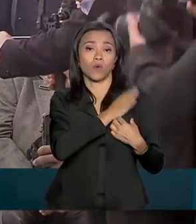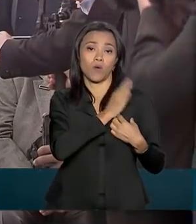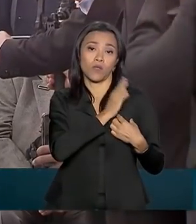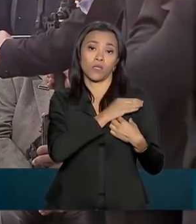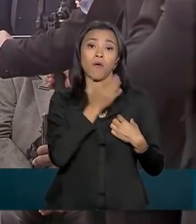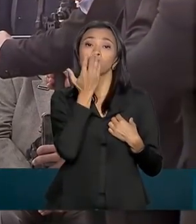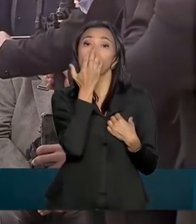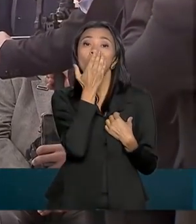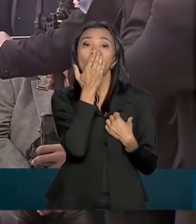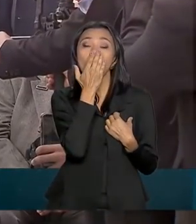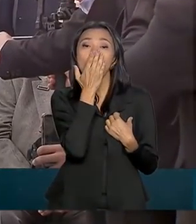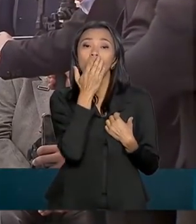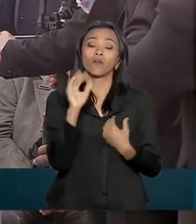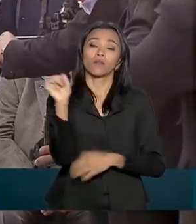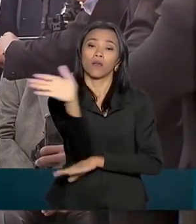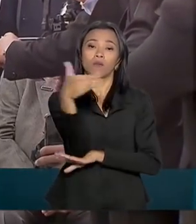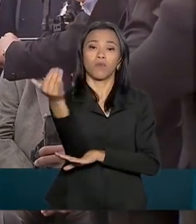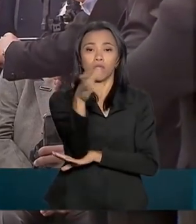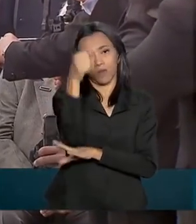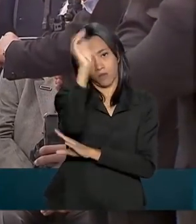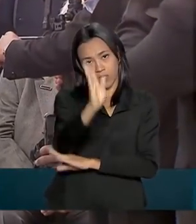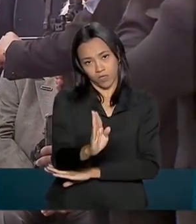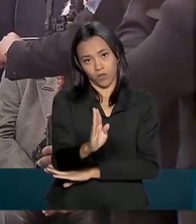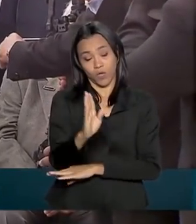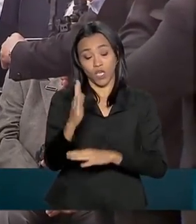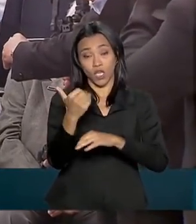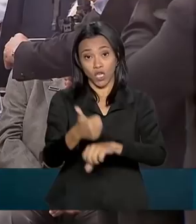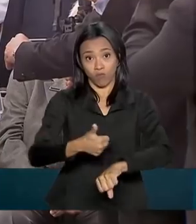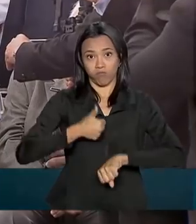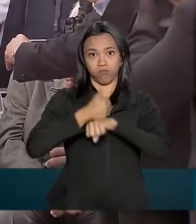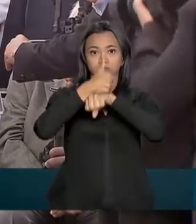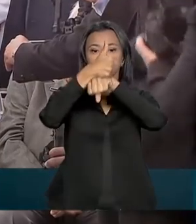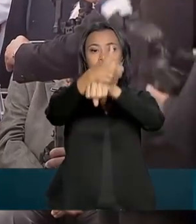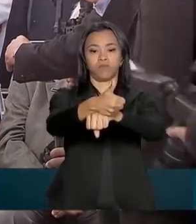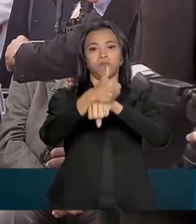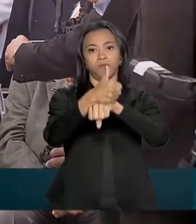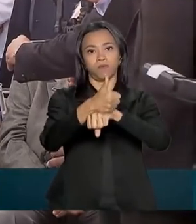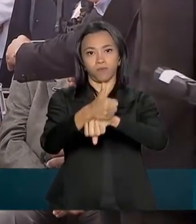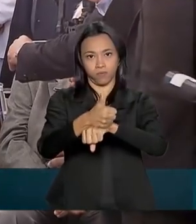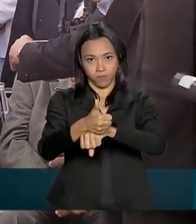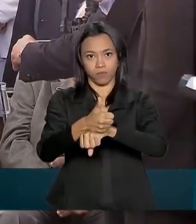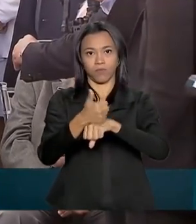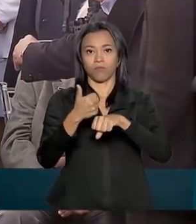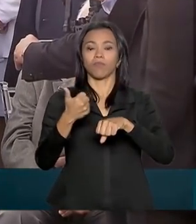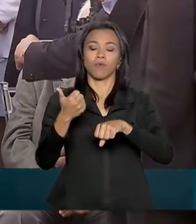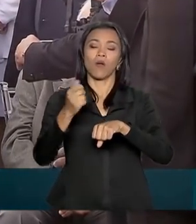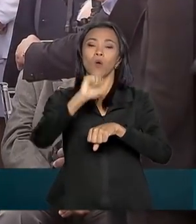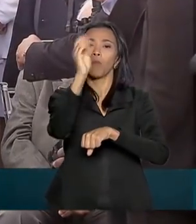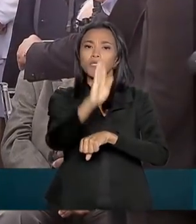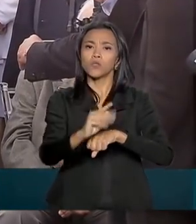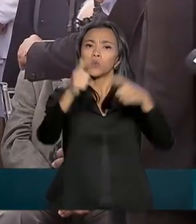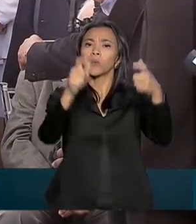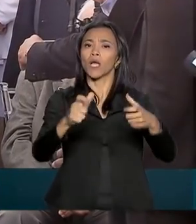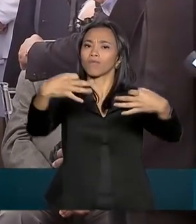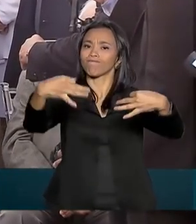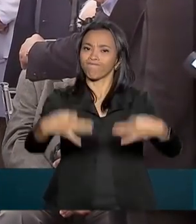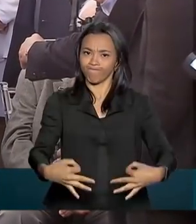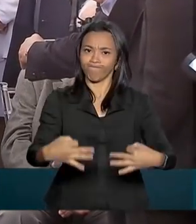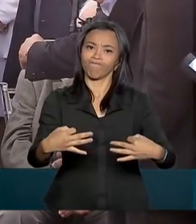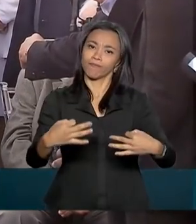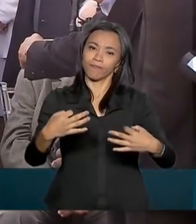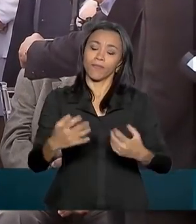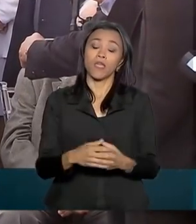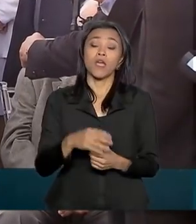colocar o brasil no local destaque que ele merece heróis um dia nos deixaram